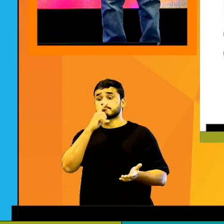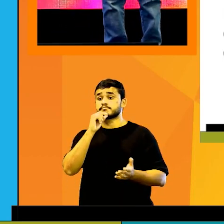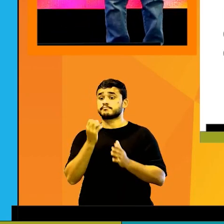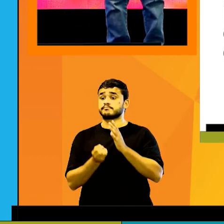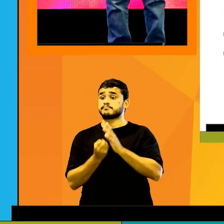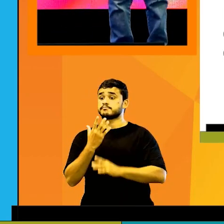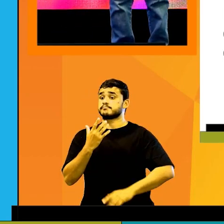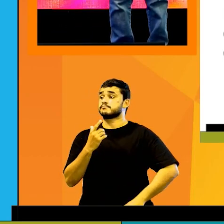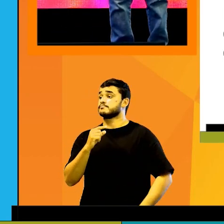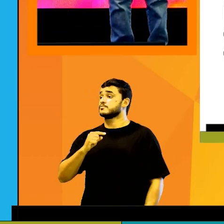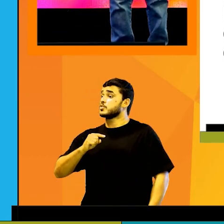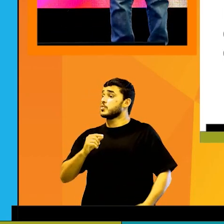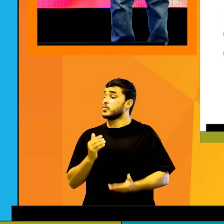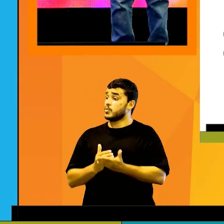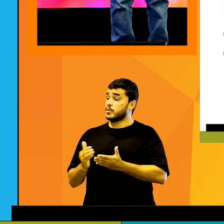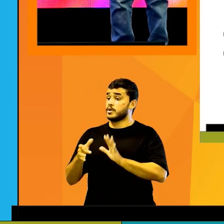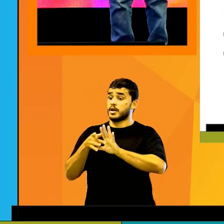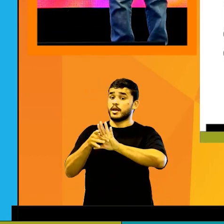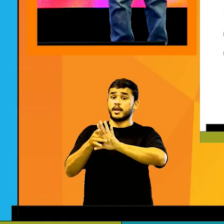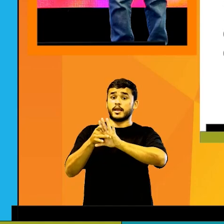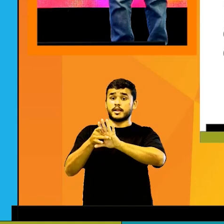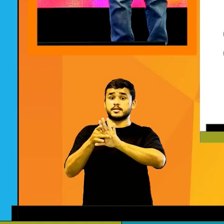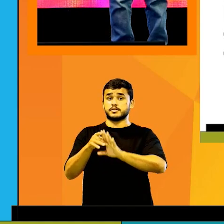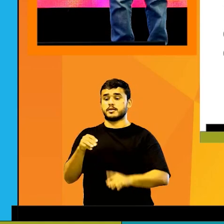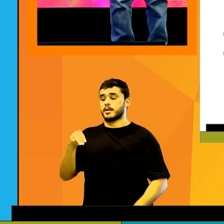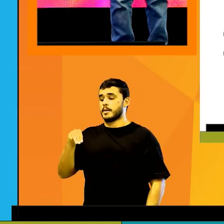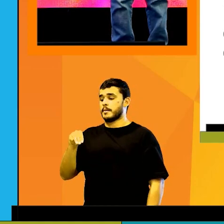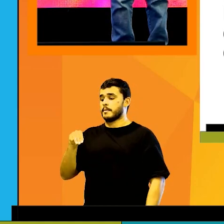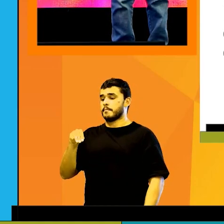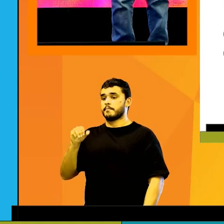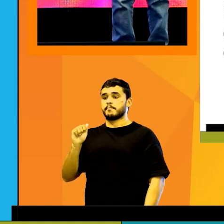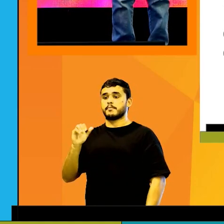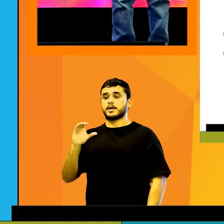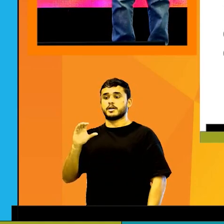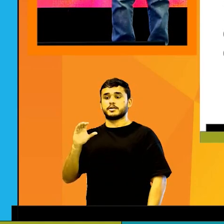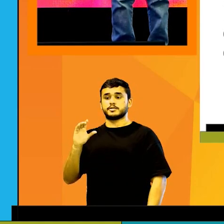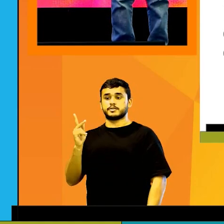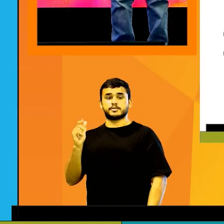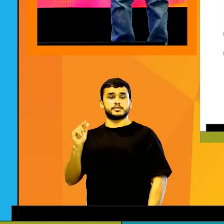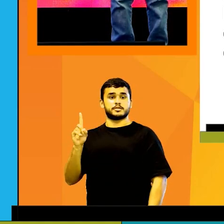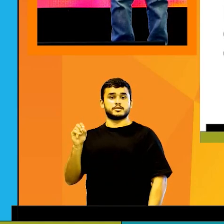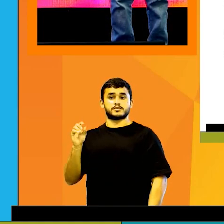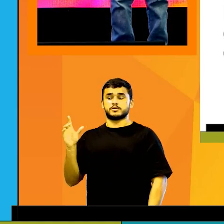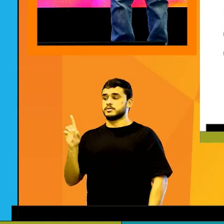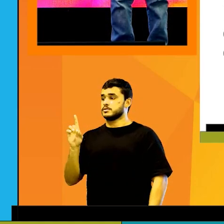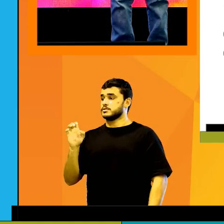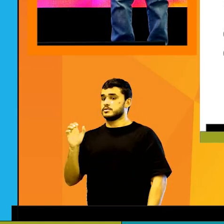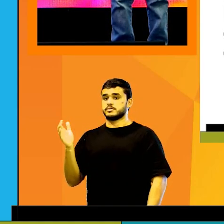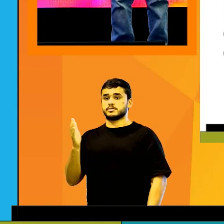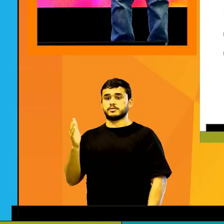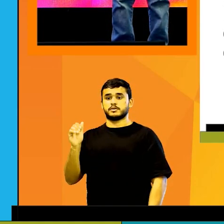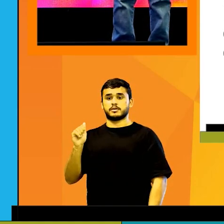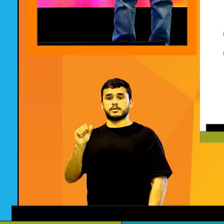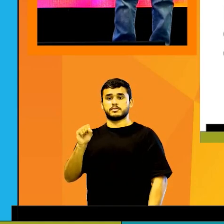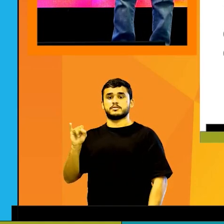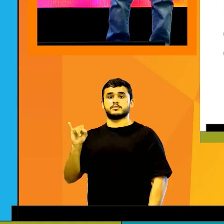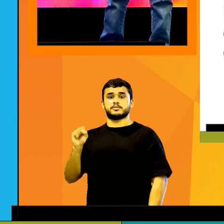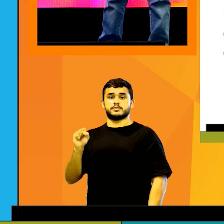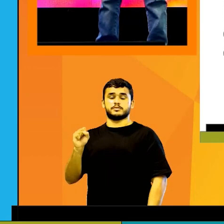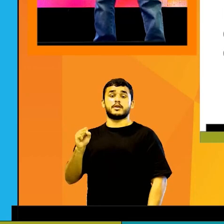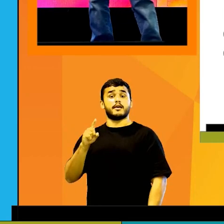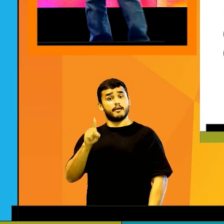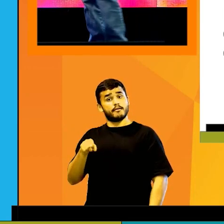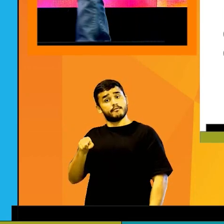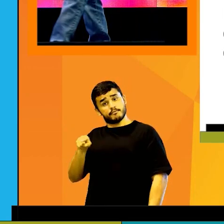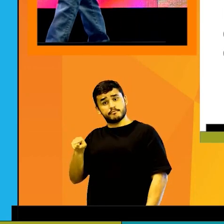de Assis. Sério? Sério. Machado de Assis foi quem iniciou essa outra escola literária denominada de